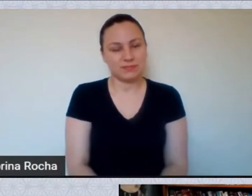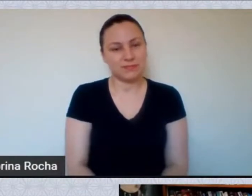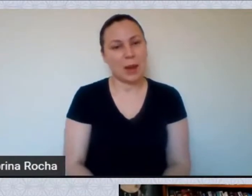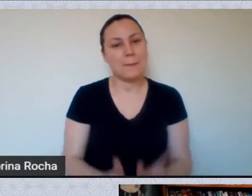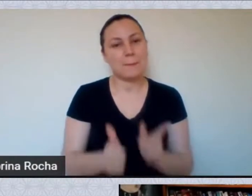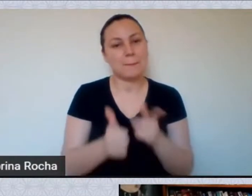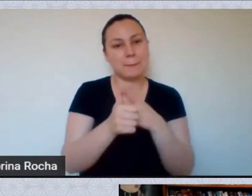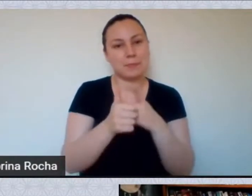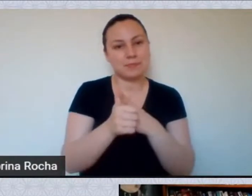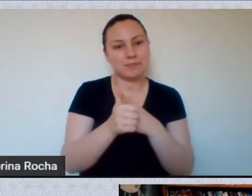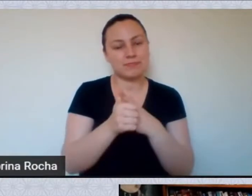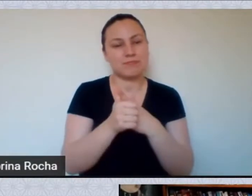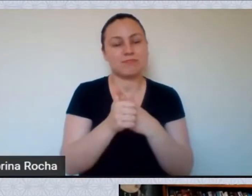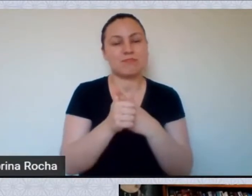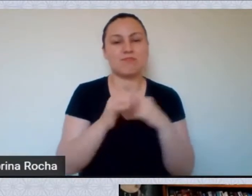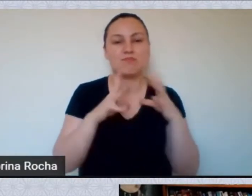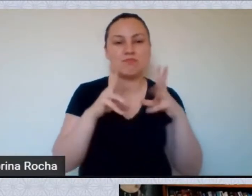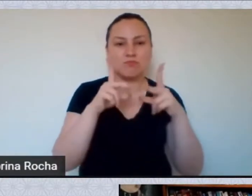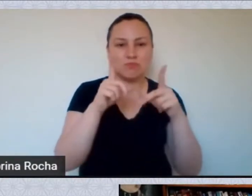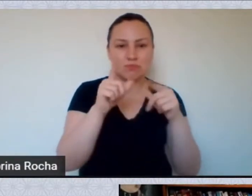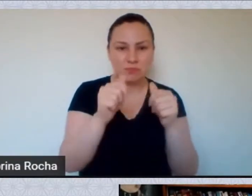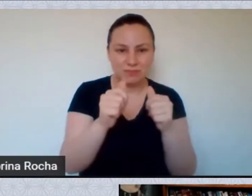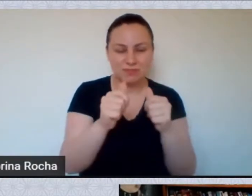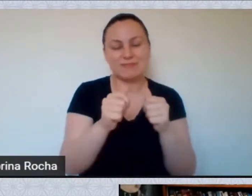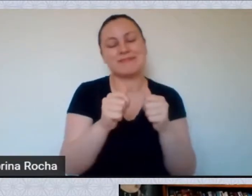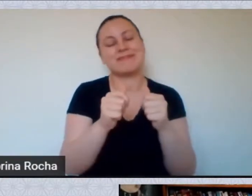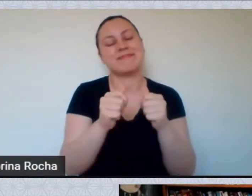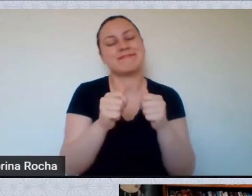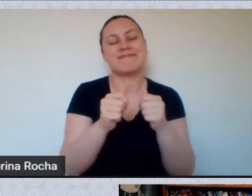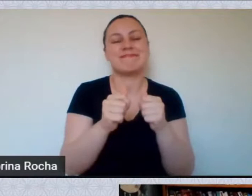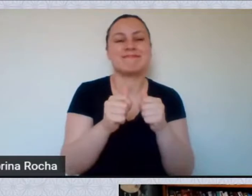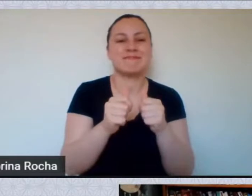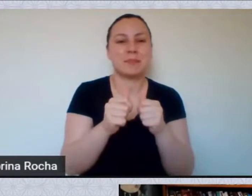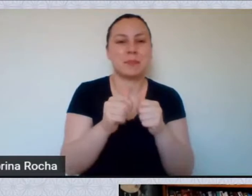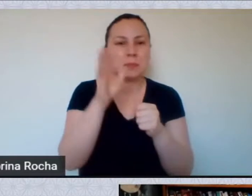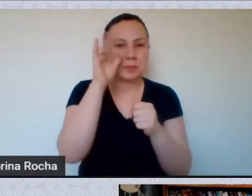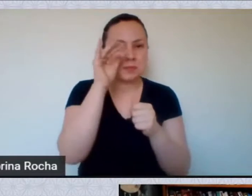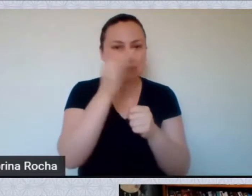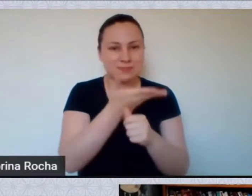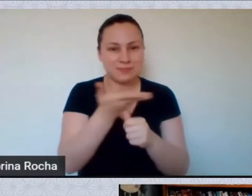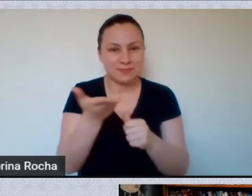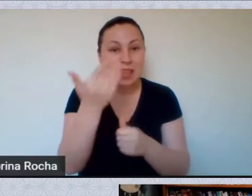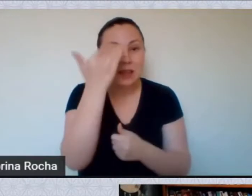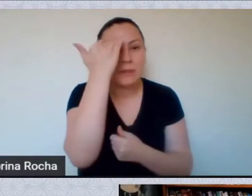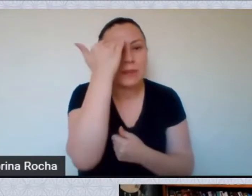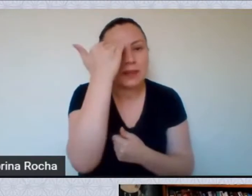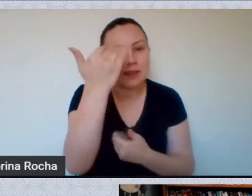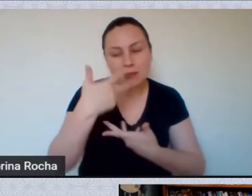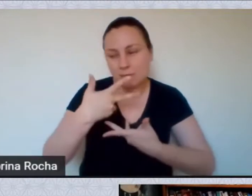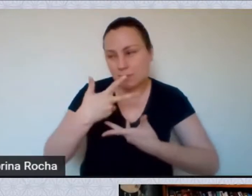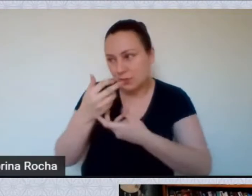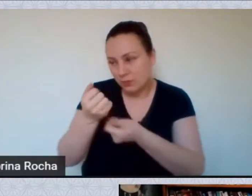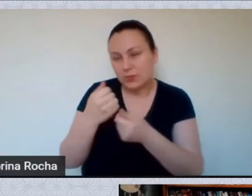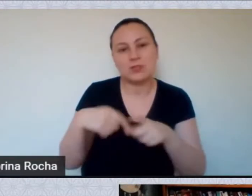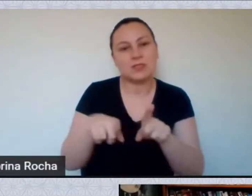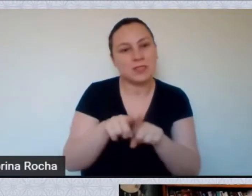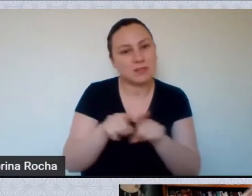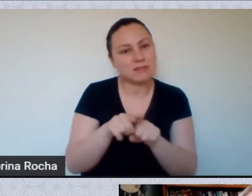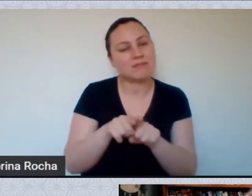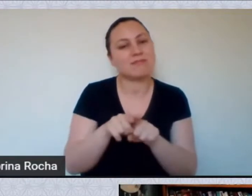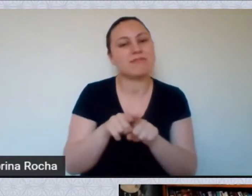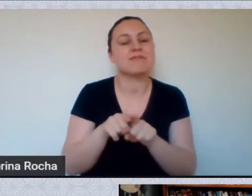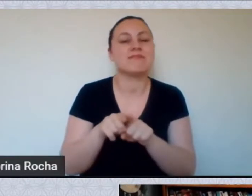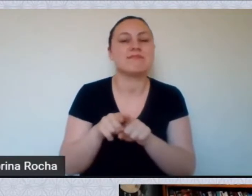mundo, todos e todas que estão aqui ouvindo a gente. Pessoal, obrigado pelo convite de participar dessa grande série